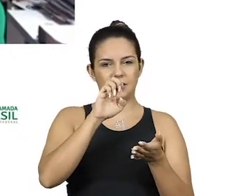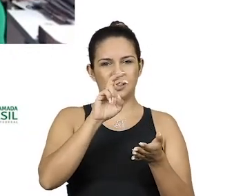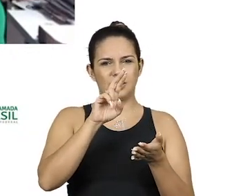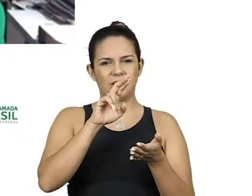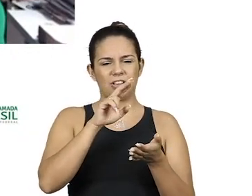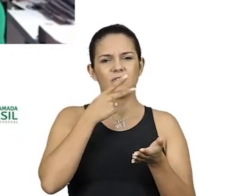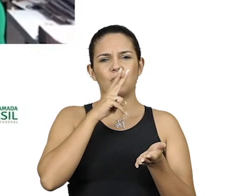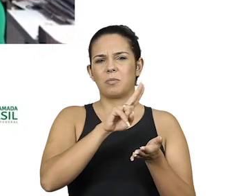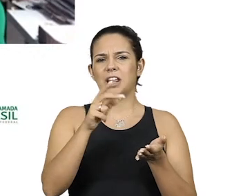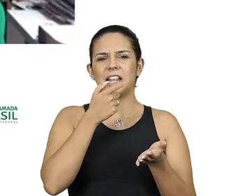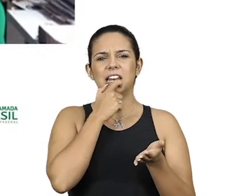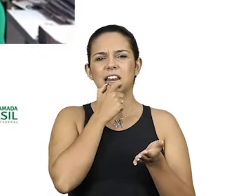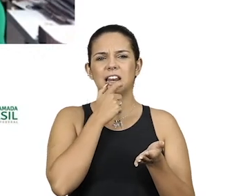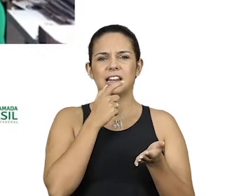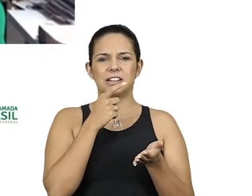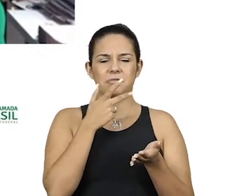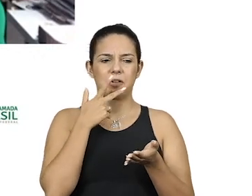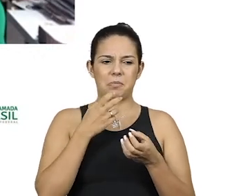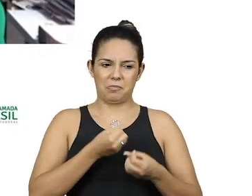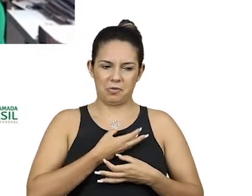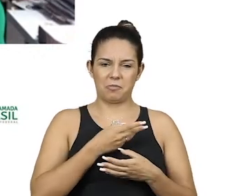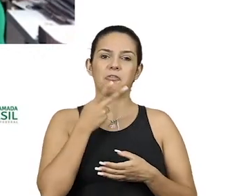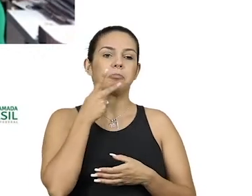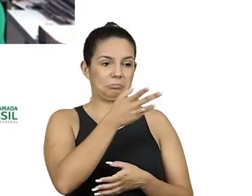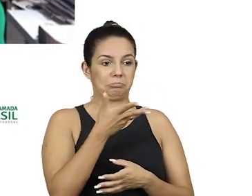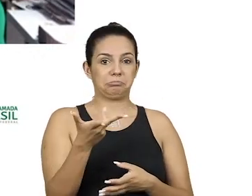a poesia. Excelente poeta.